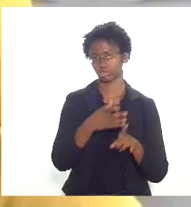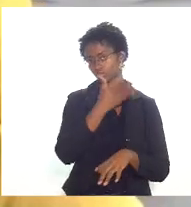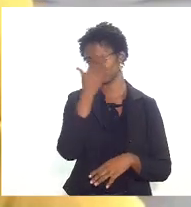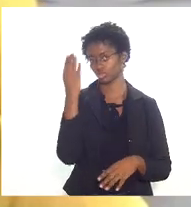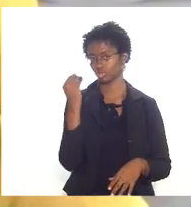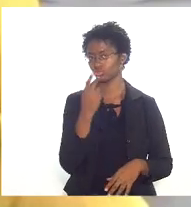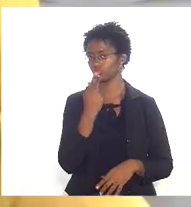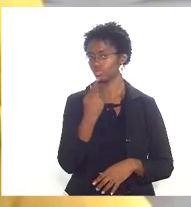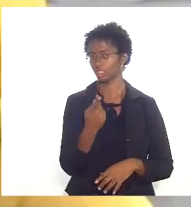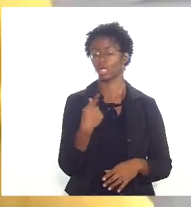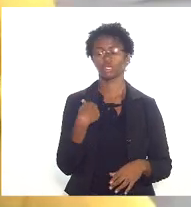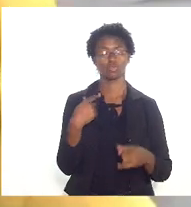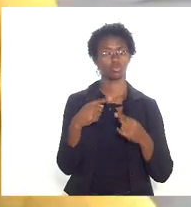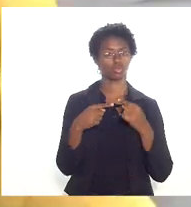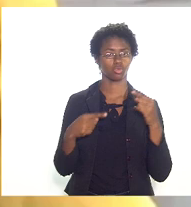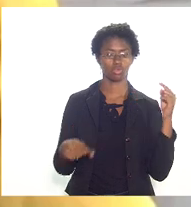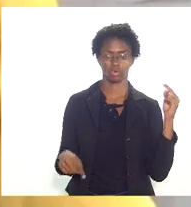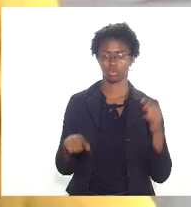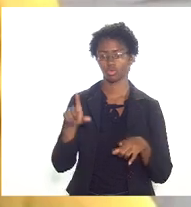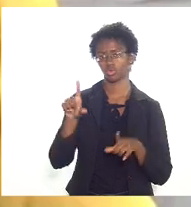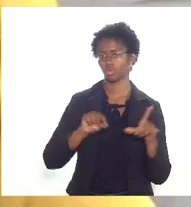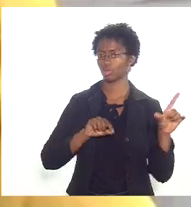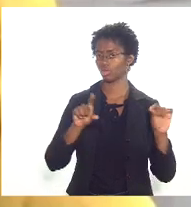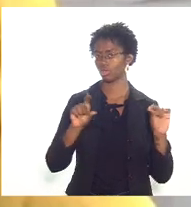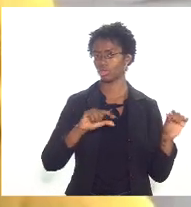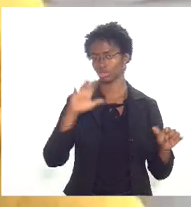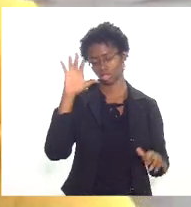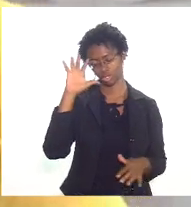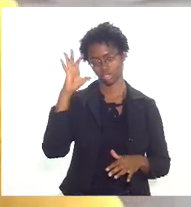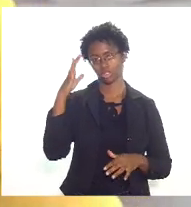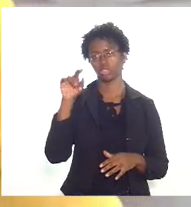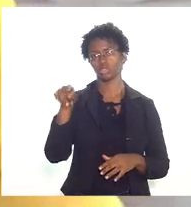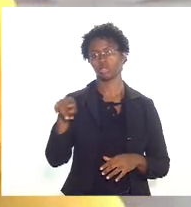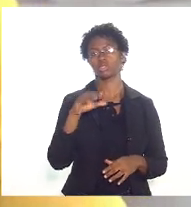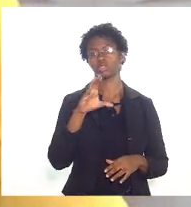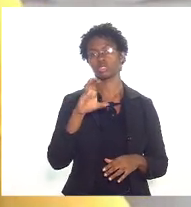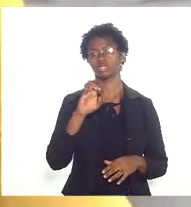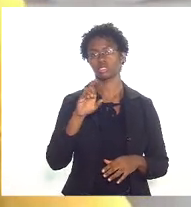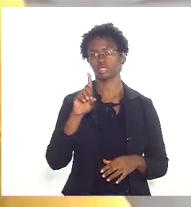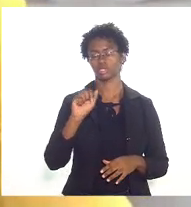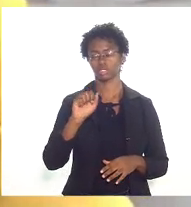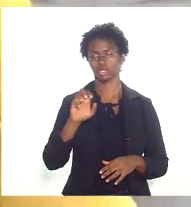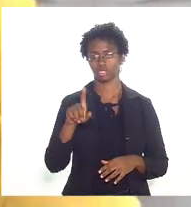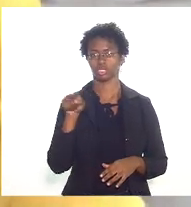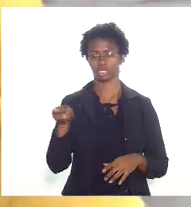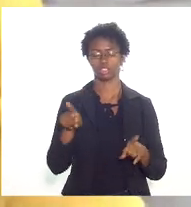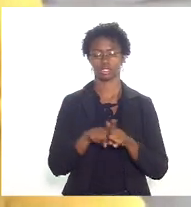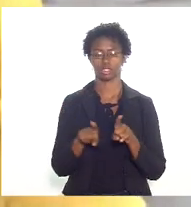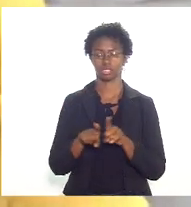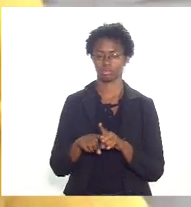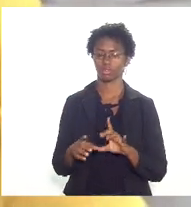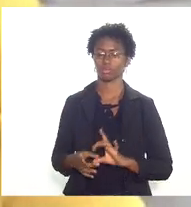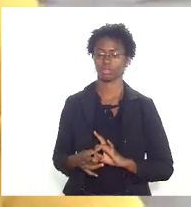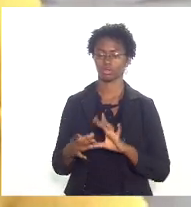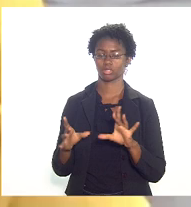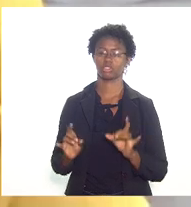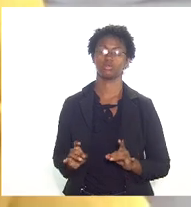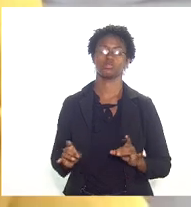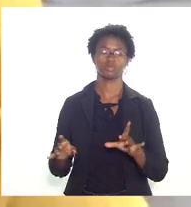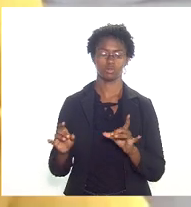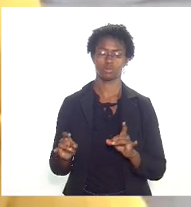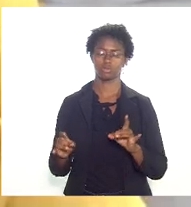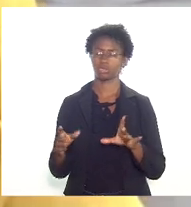dizer que não concordo ou a decisão de que a Cedae estará será permitida a